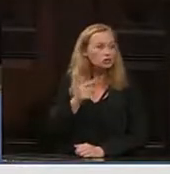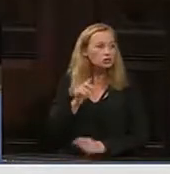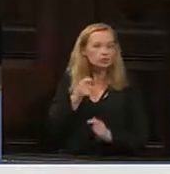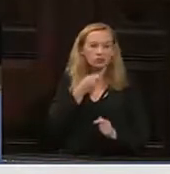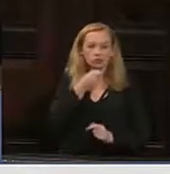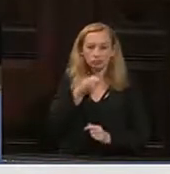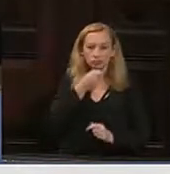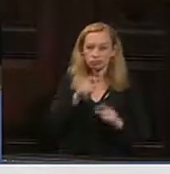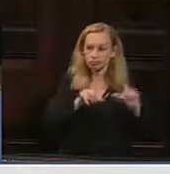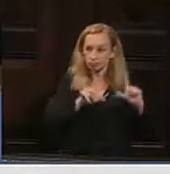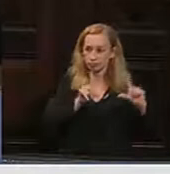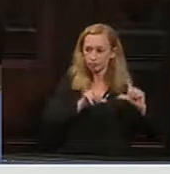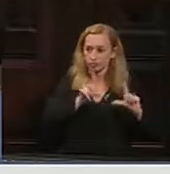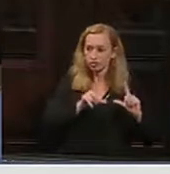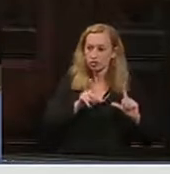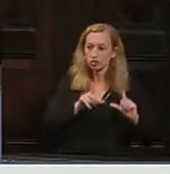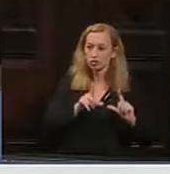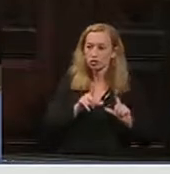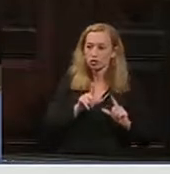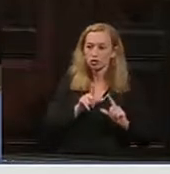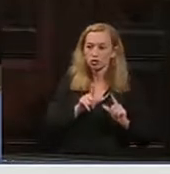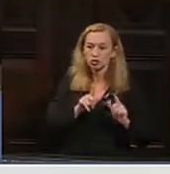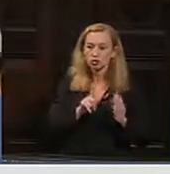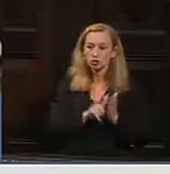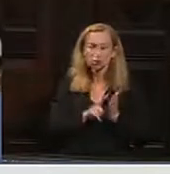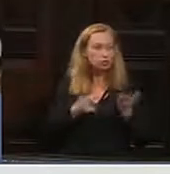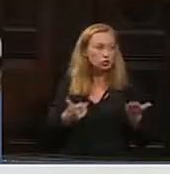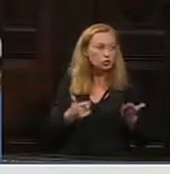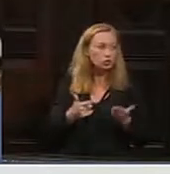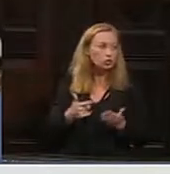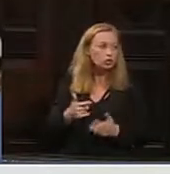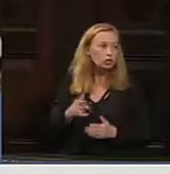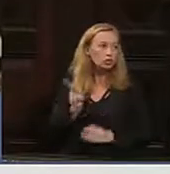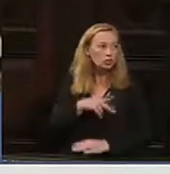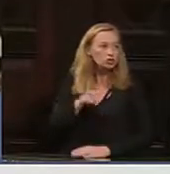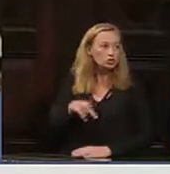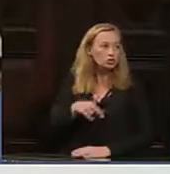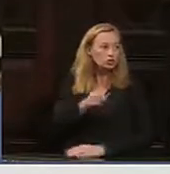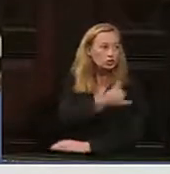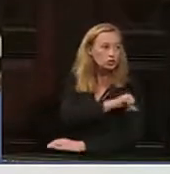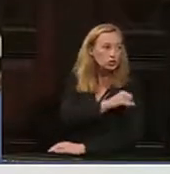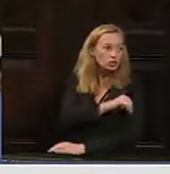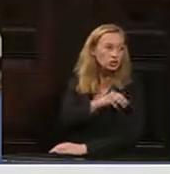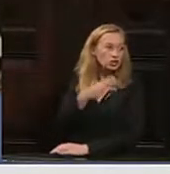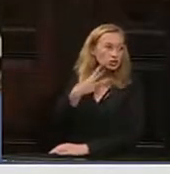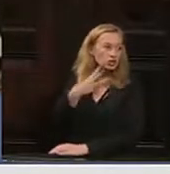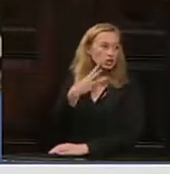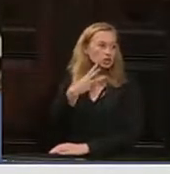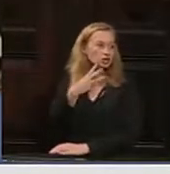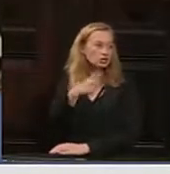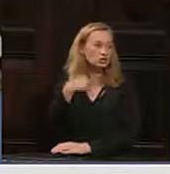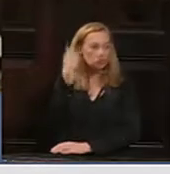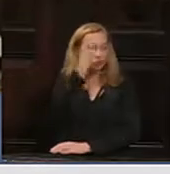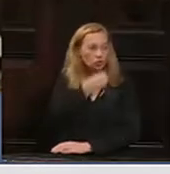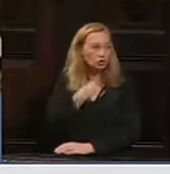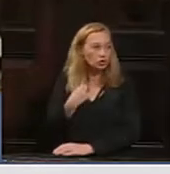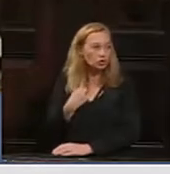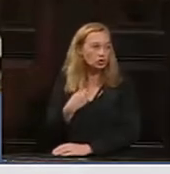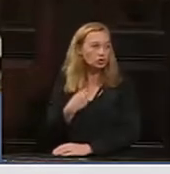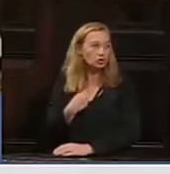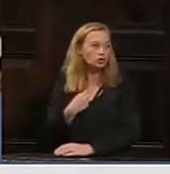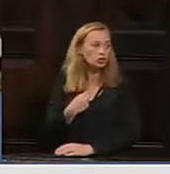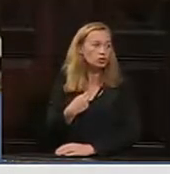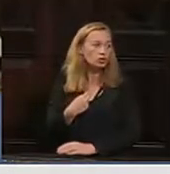reportagem no jornal sobre os professores do Rio de Janeiro. A cada 3 horas um professor baixa com um